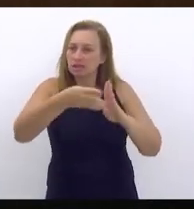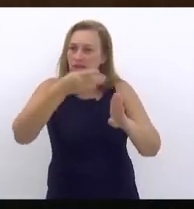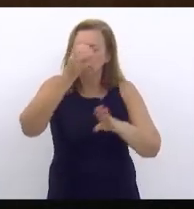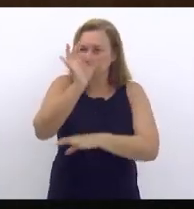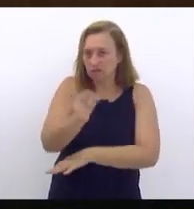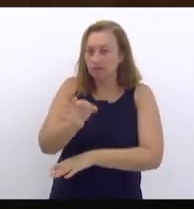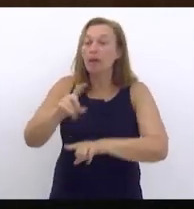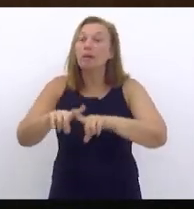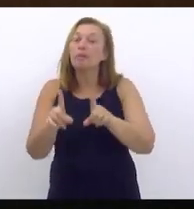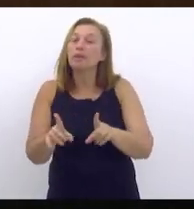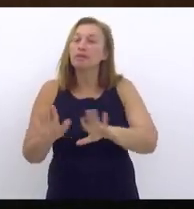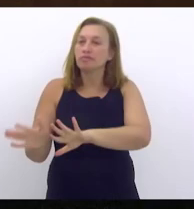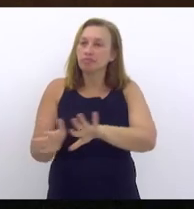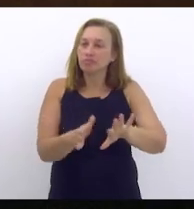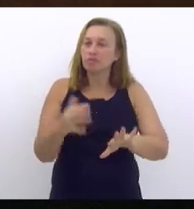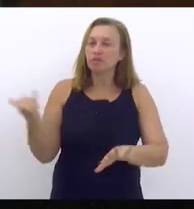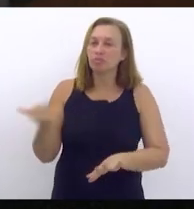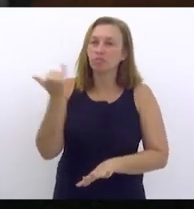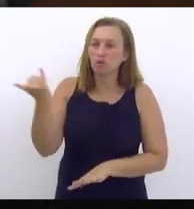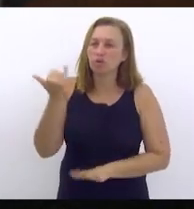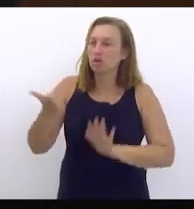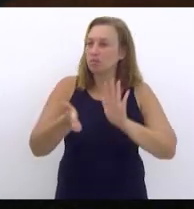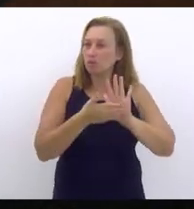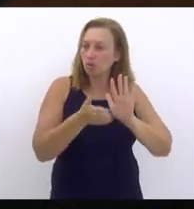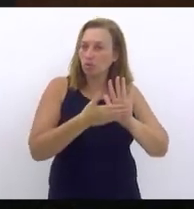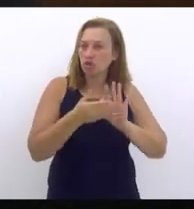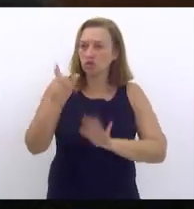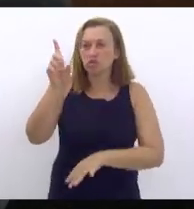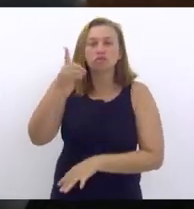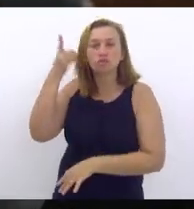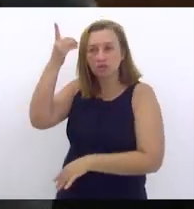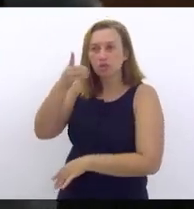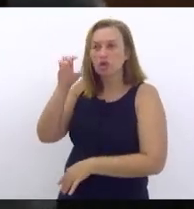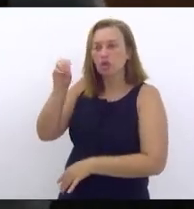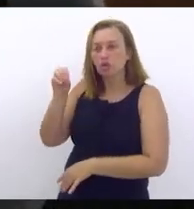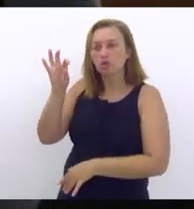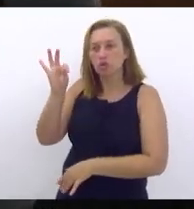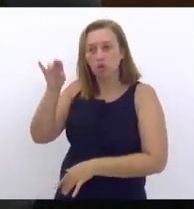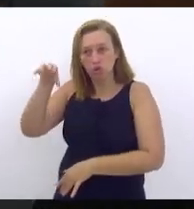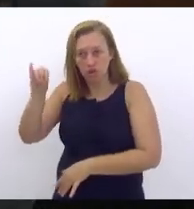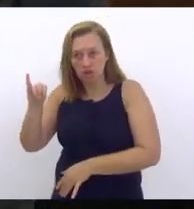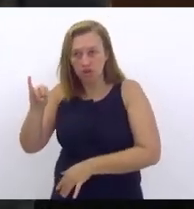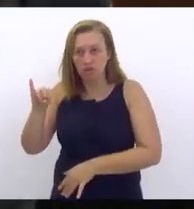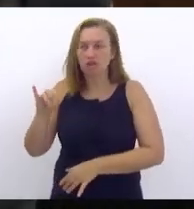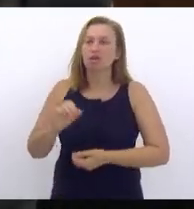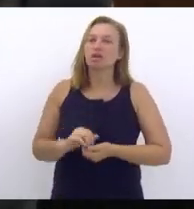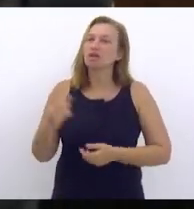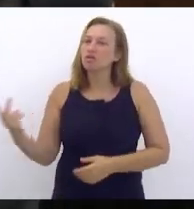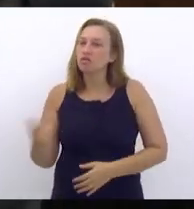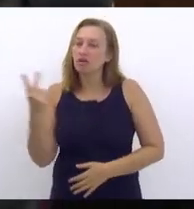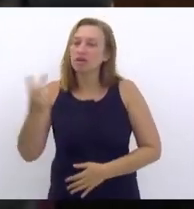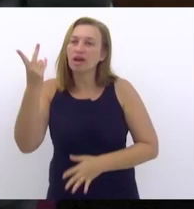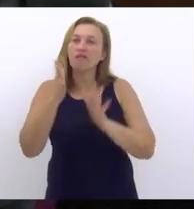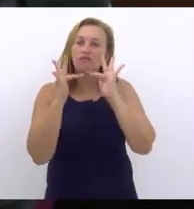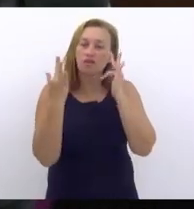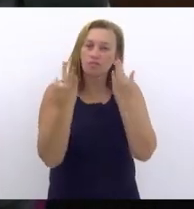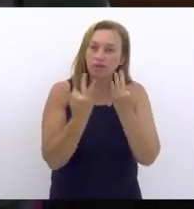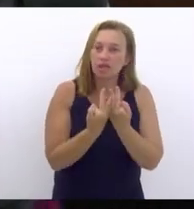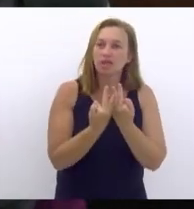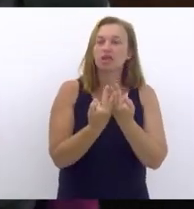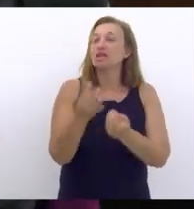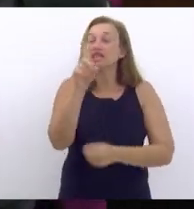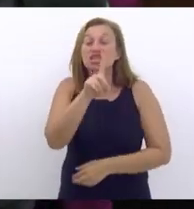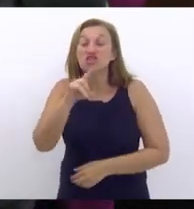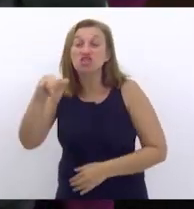Então, absolutamente meritória a proposta do deputado Otone de Paula, querendo valorizar a família, esse